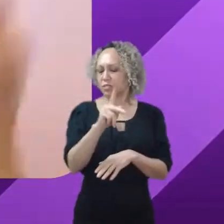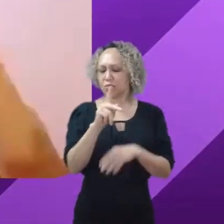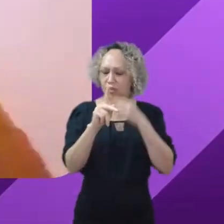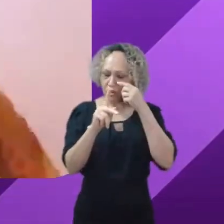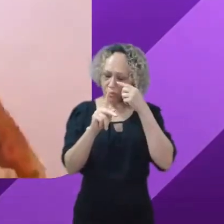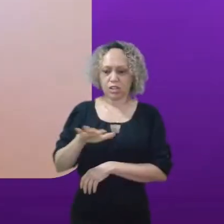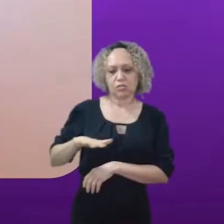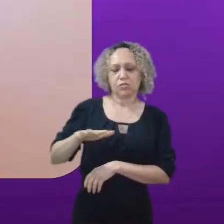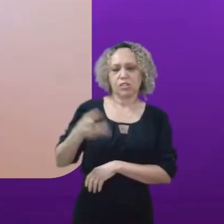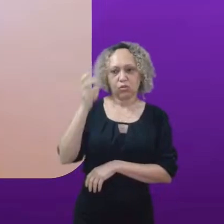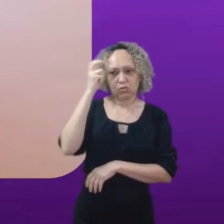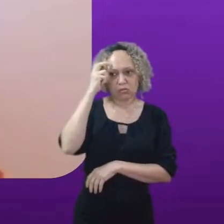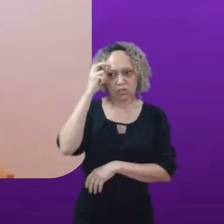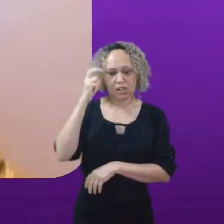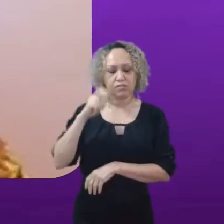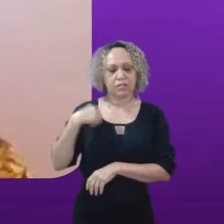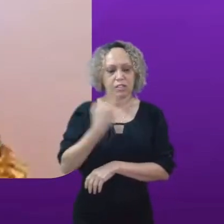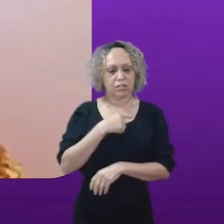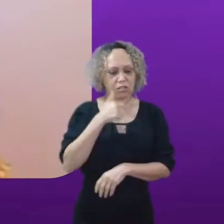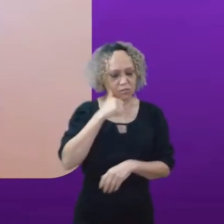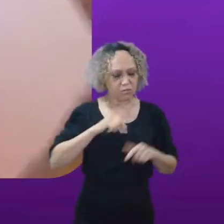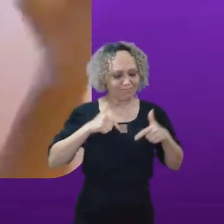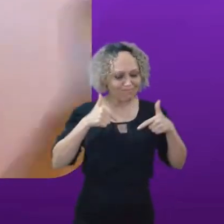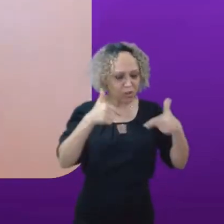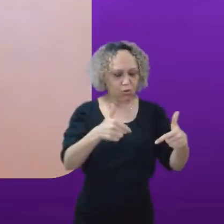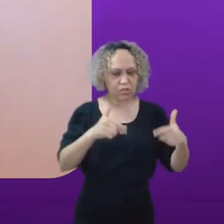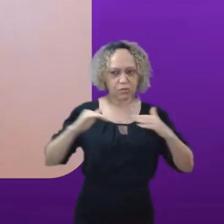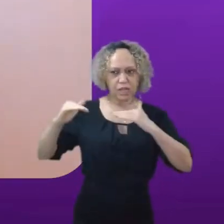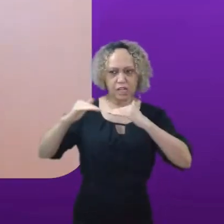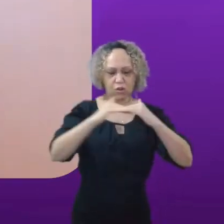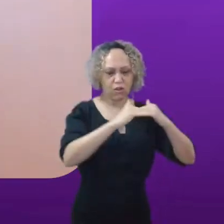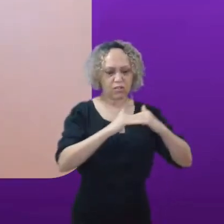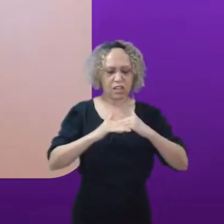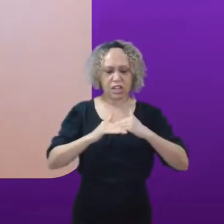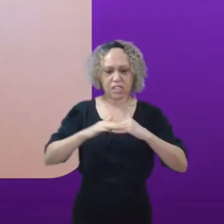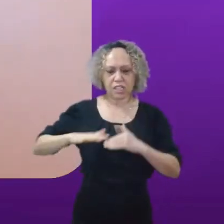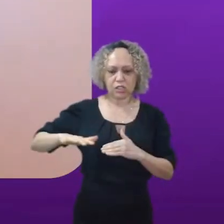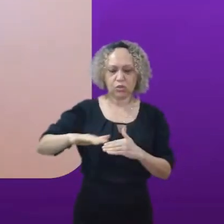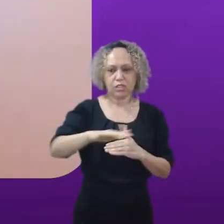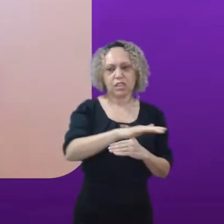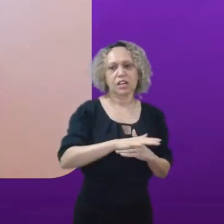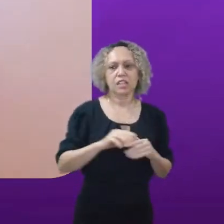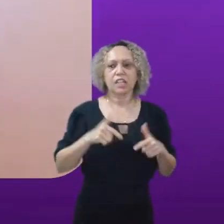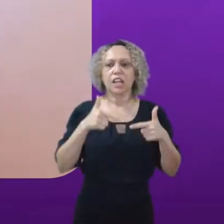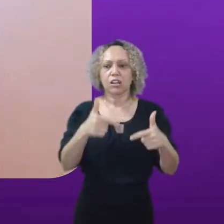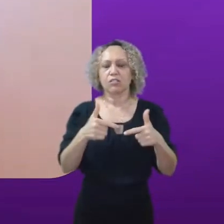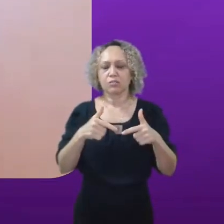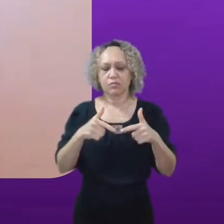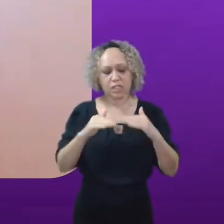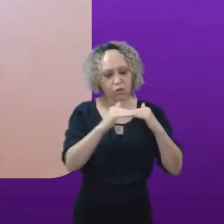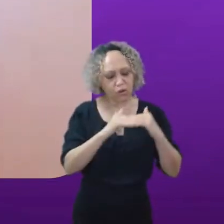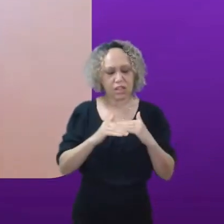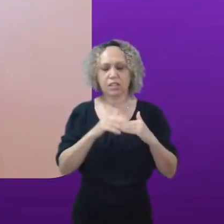suas próprias vidas. A nossa luta é a luta por igualdade em todas as áreas e é a luta também por igualdade entre homens